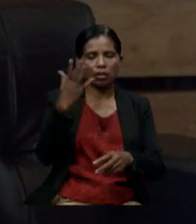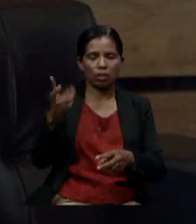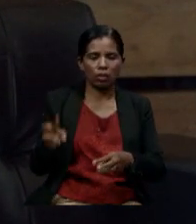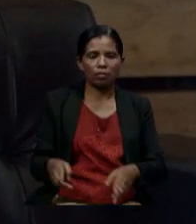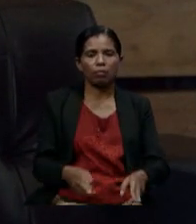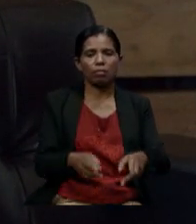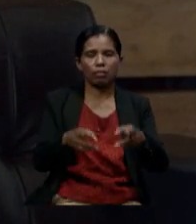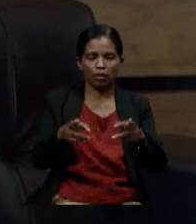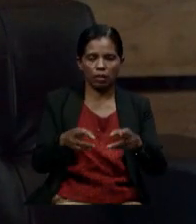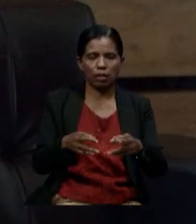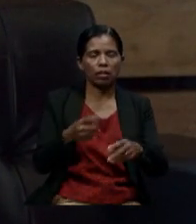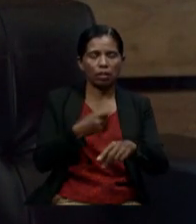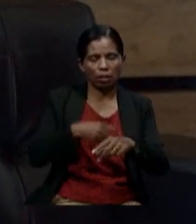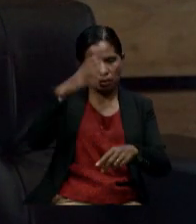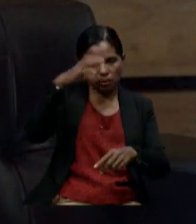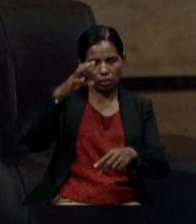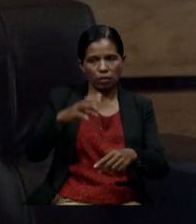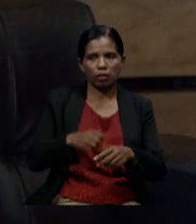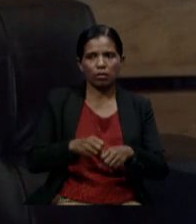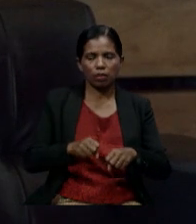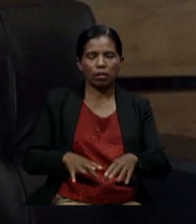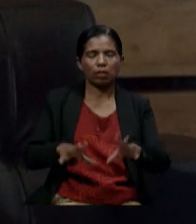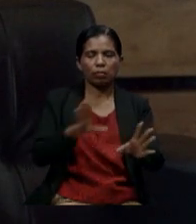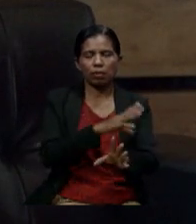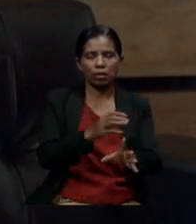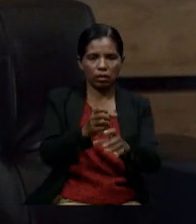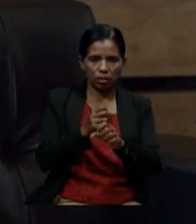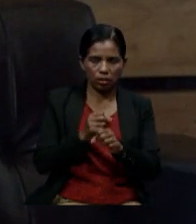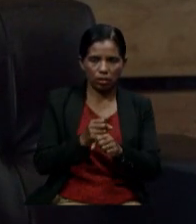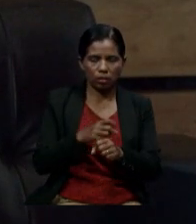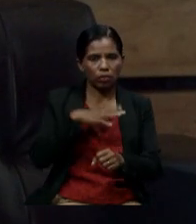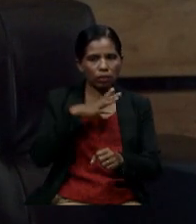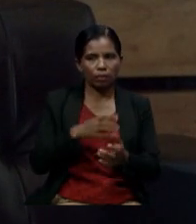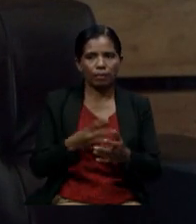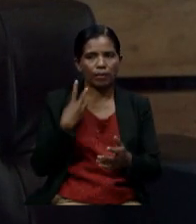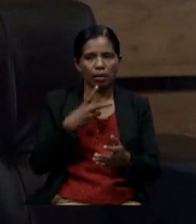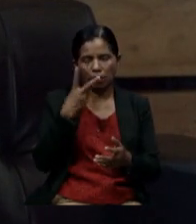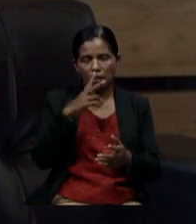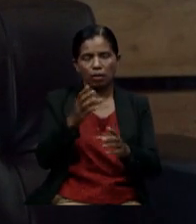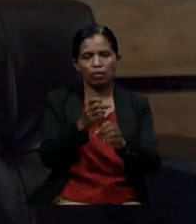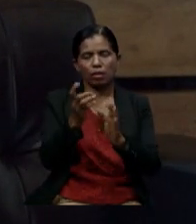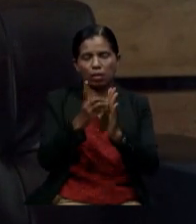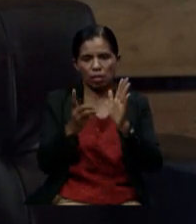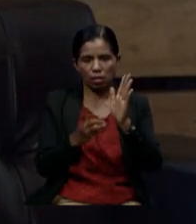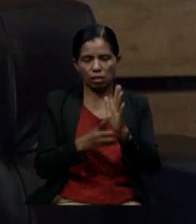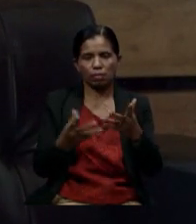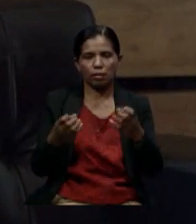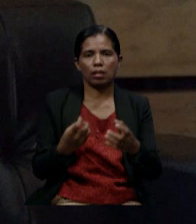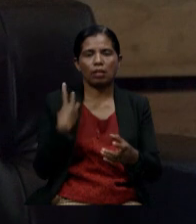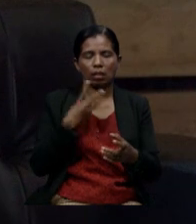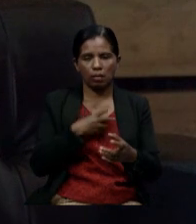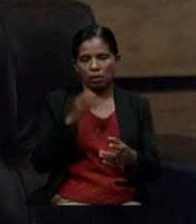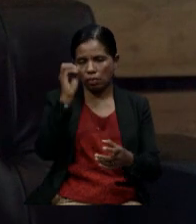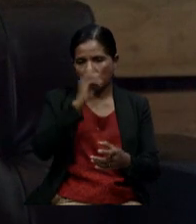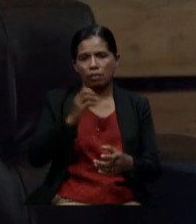com todo o tempo, paciência, está acima que se muito. E damos a mim halo levantamento de áreas lubuquira, não vem a durante a minha observa